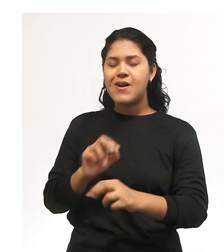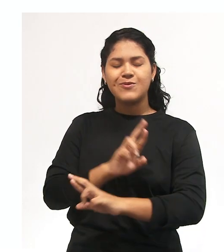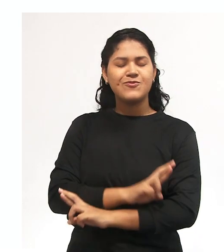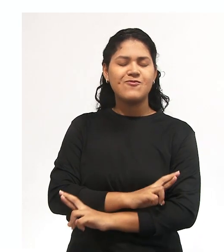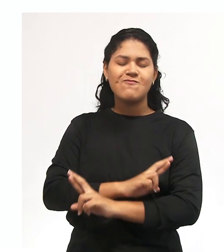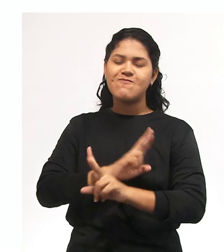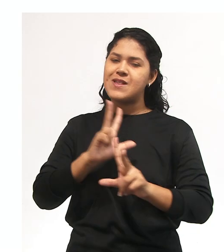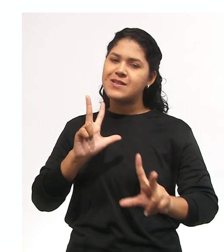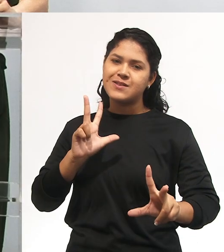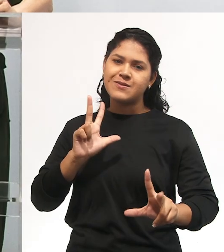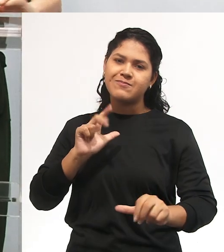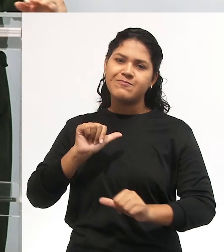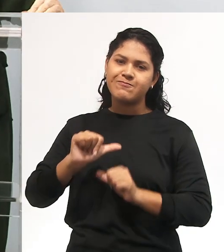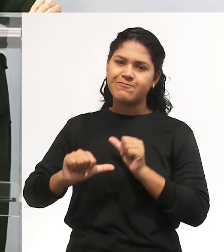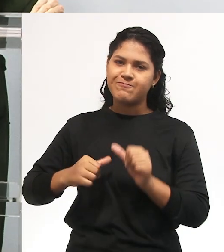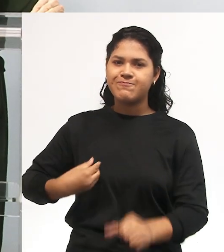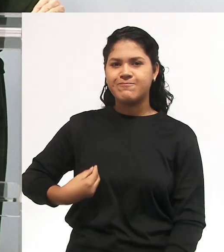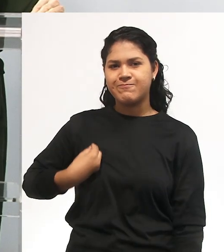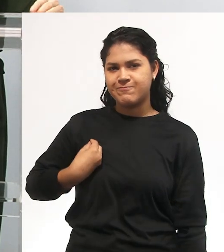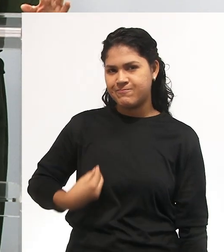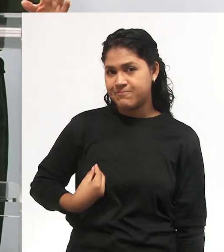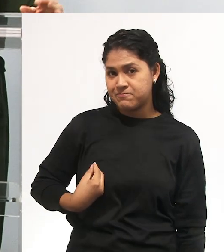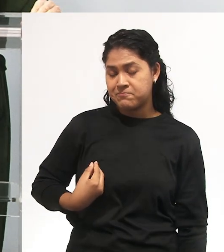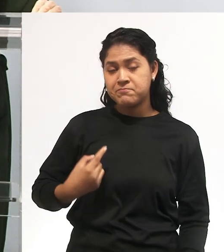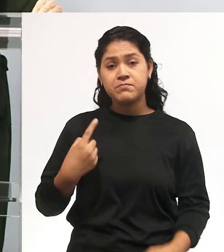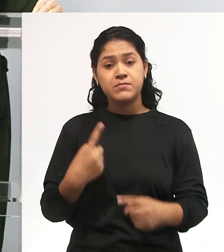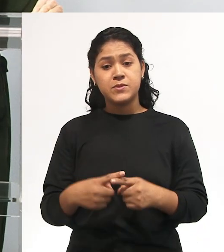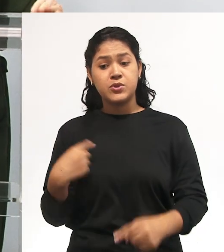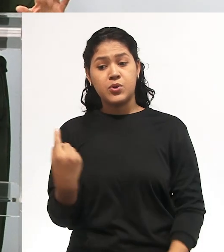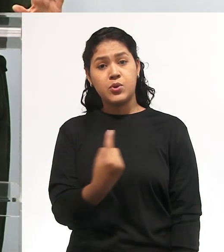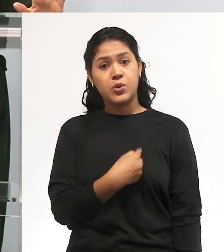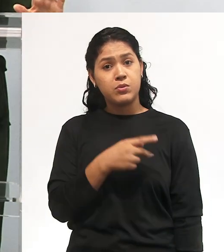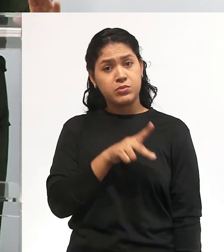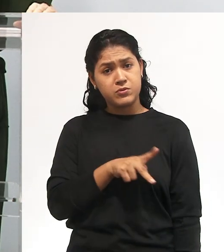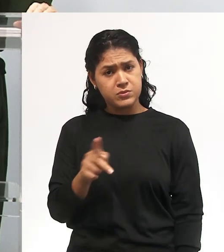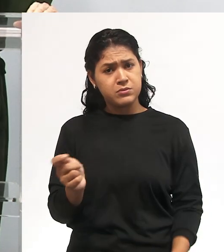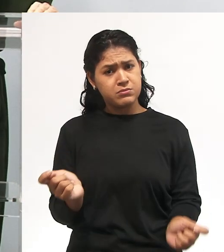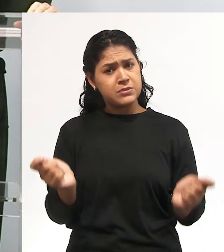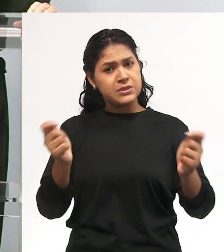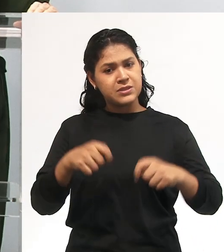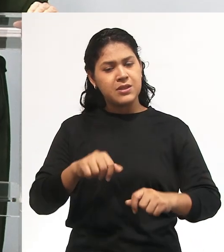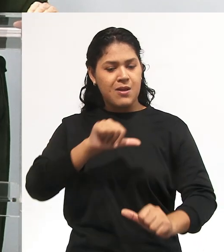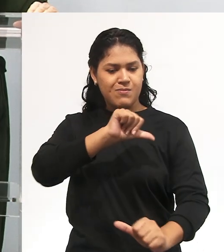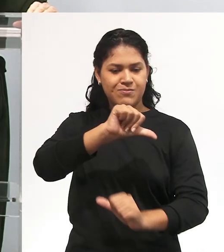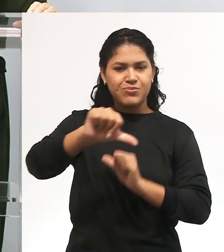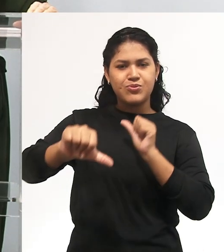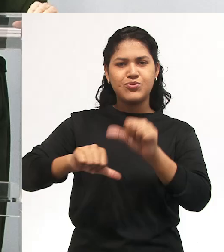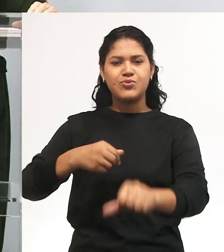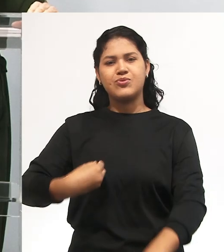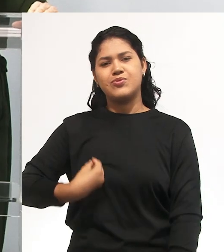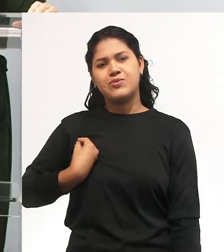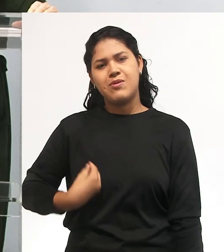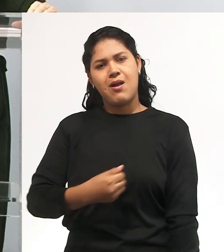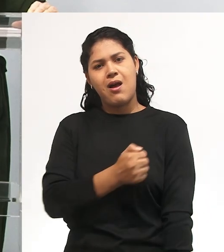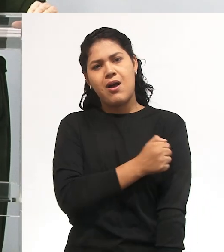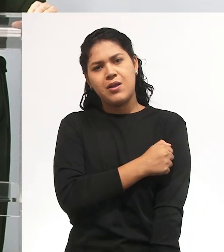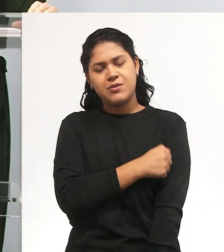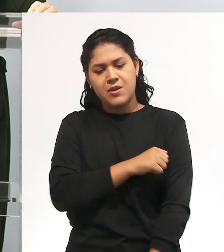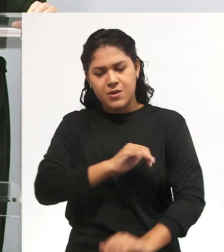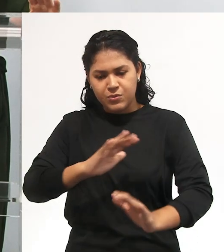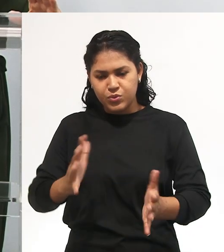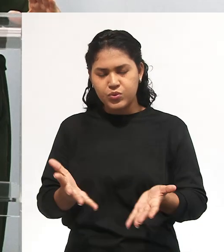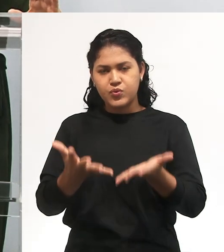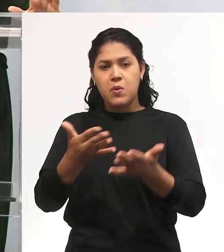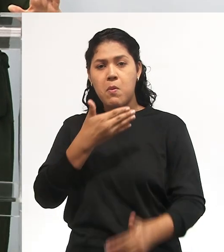toda a diferença. Que nós, professores, possamos fazer a diferença na vida dos nossos